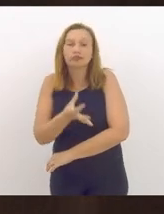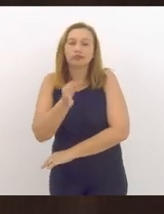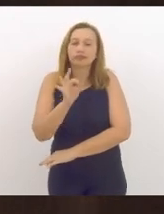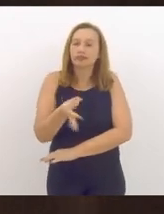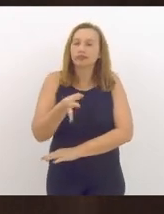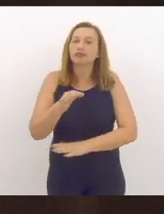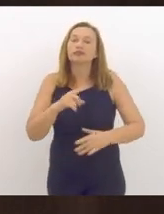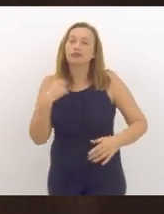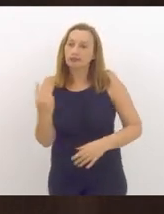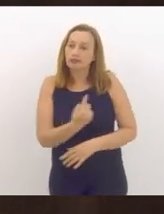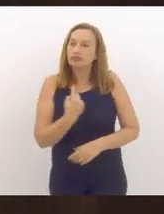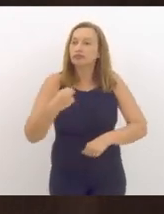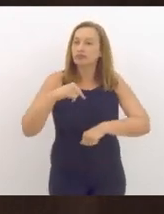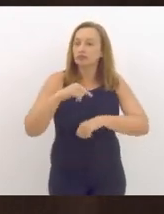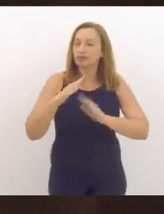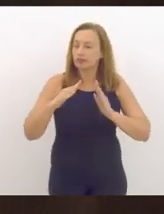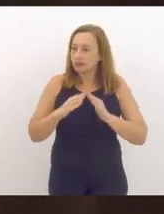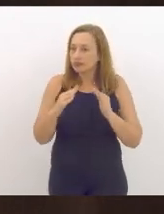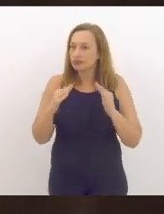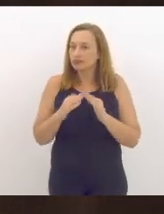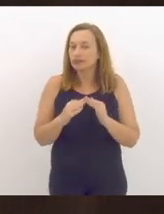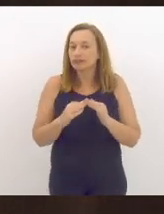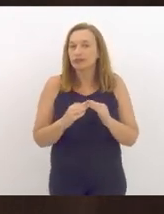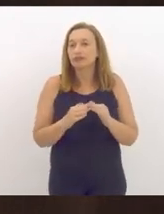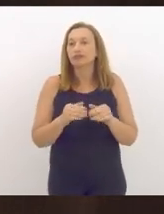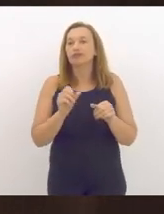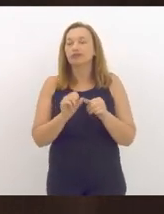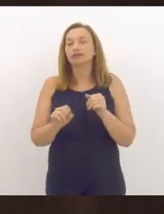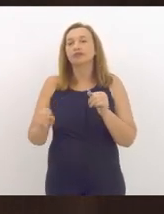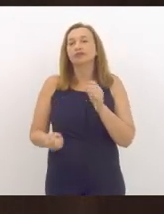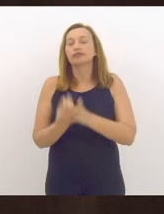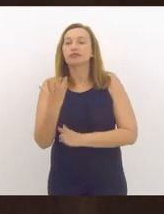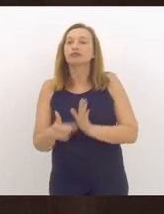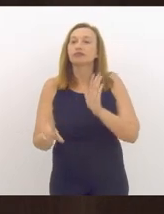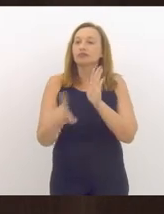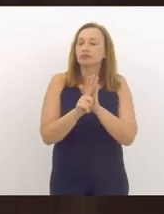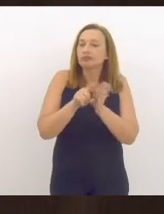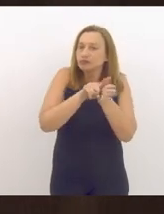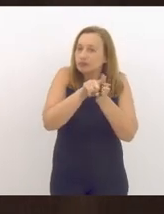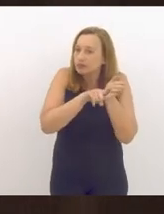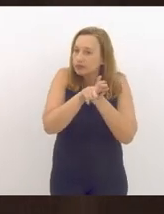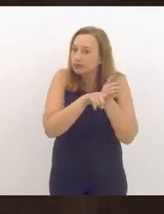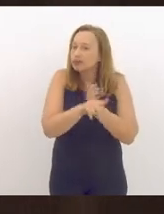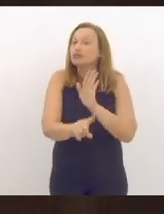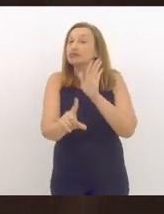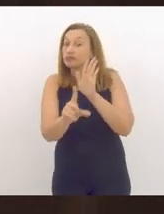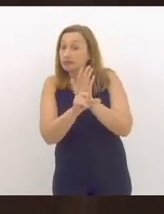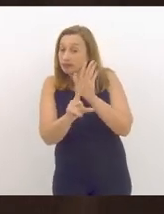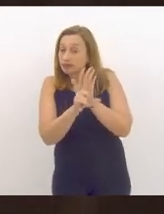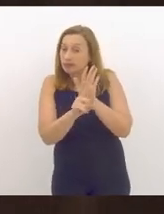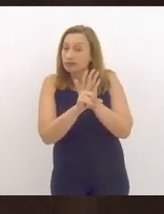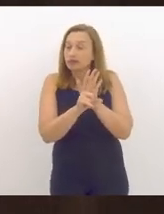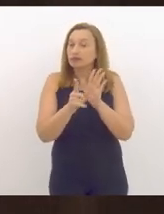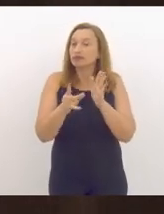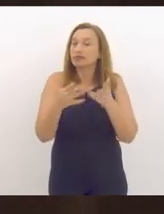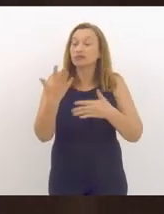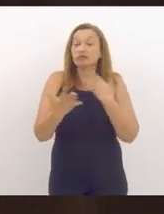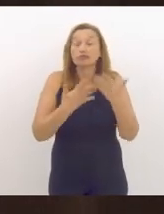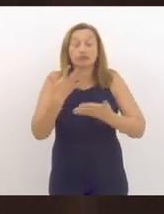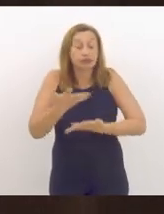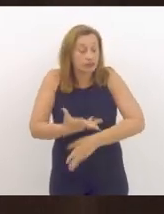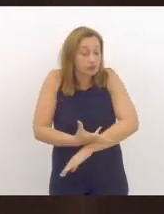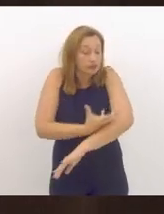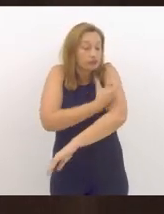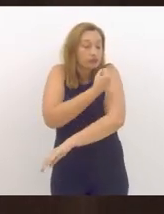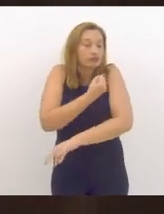E a gente, nessa casa, nós que fazemos as leis, fiscalizamos as leis, fica muito impactado e